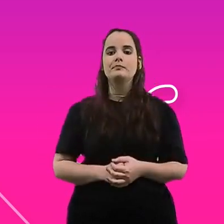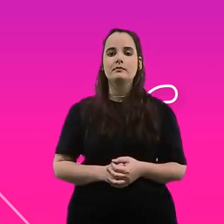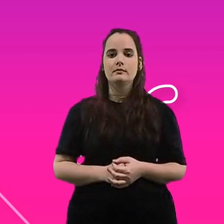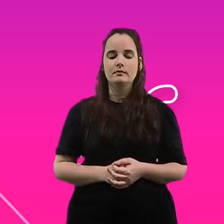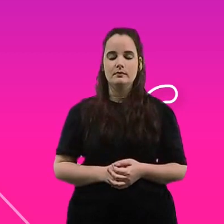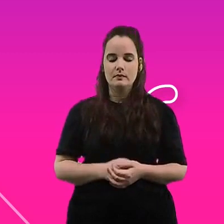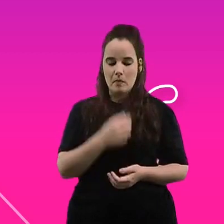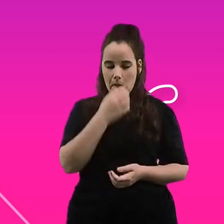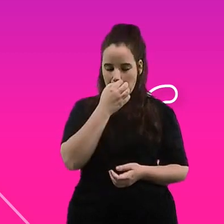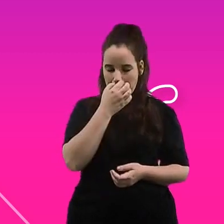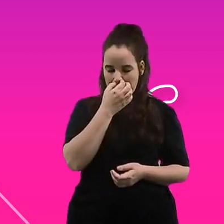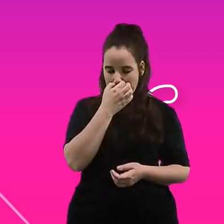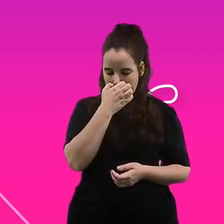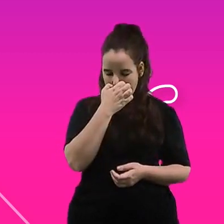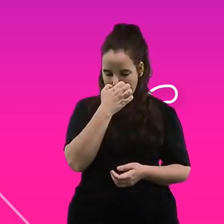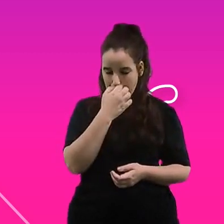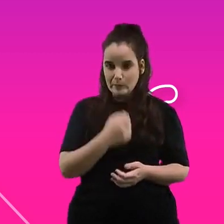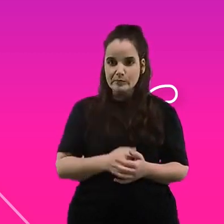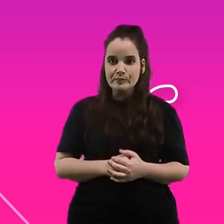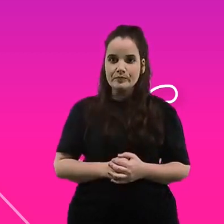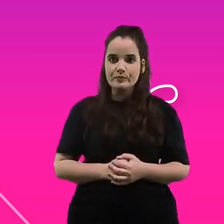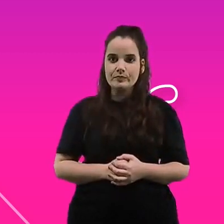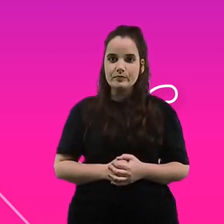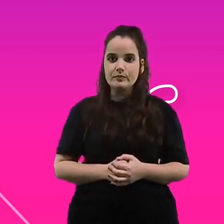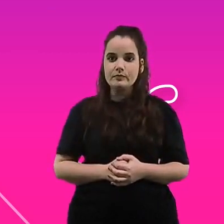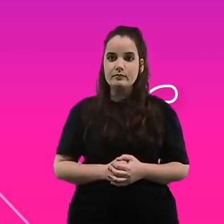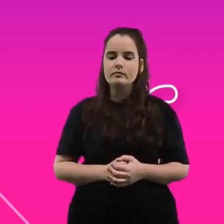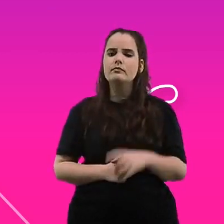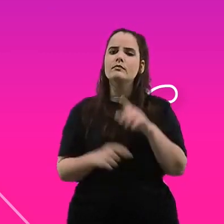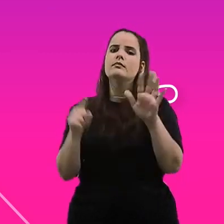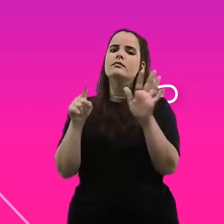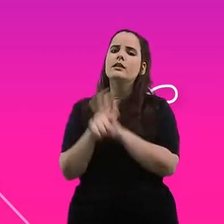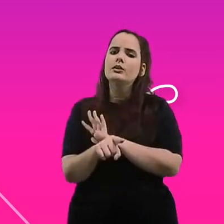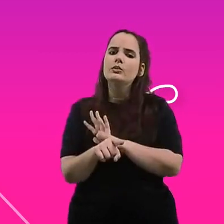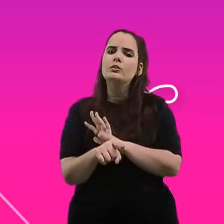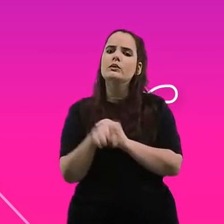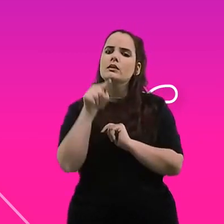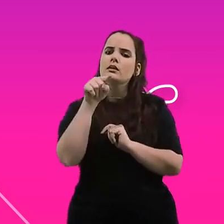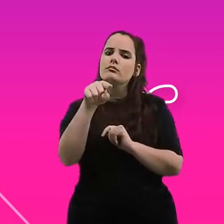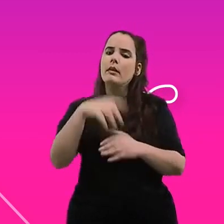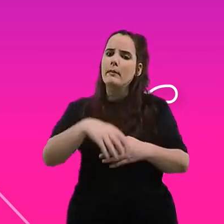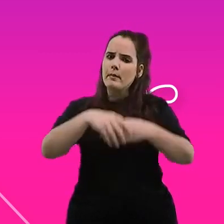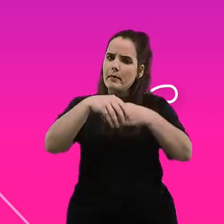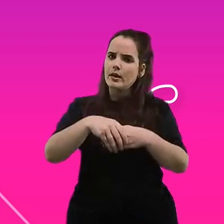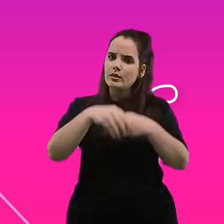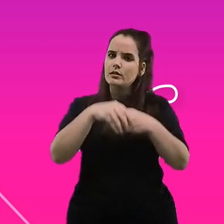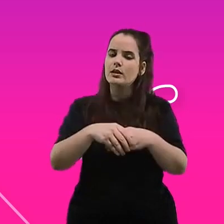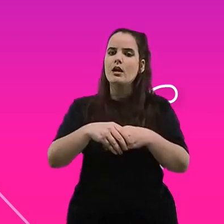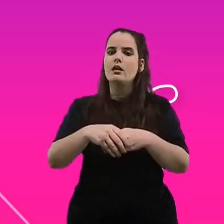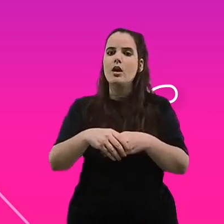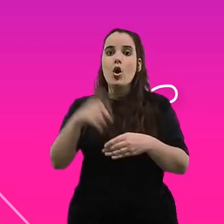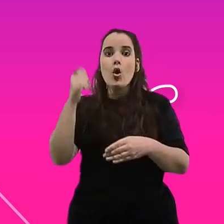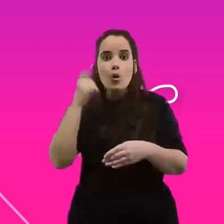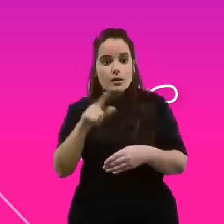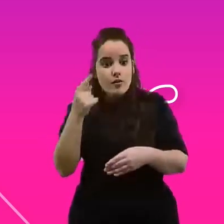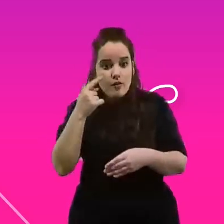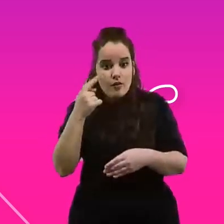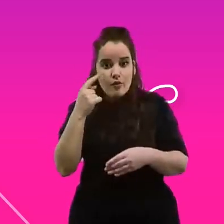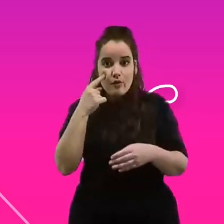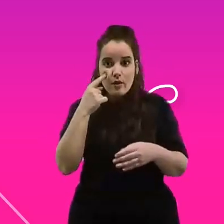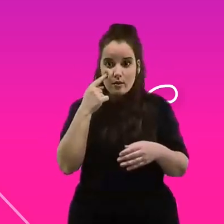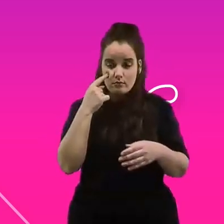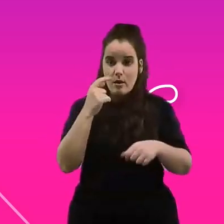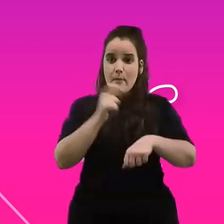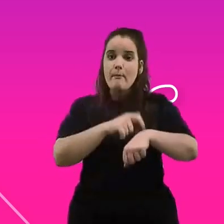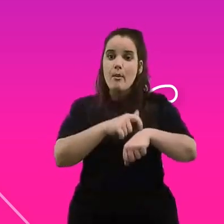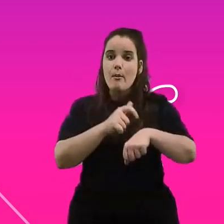no horário. Então, Fernanda, como vocês conseguiram identificar demandas urgentes para a pandemia através dos